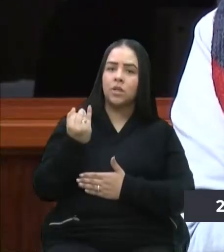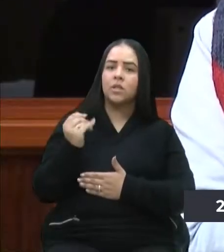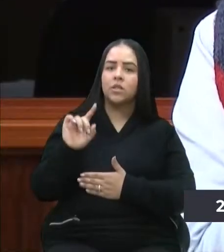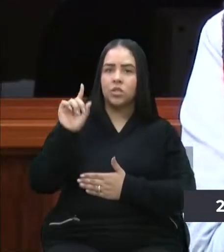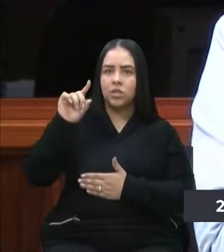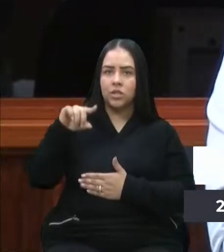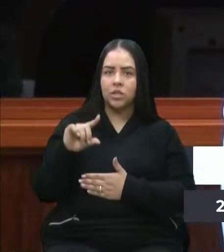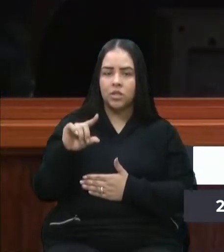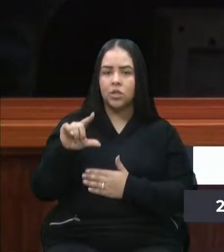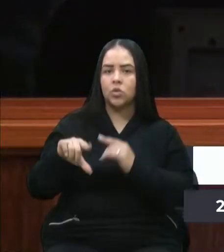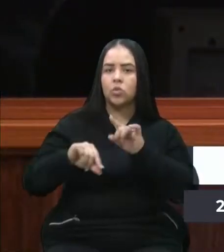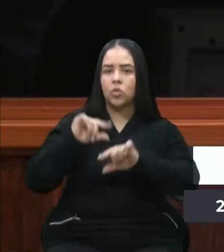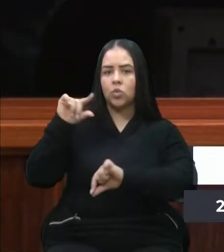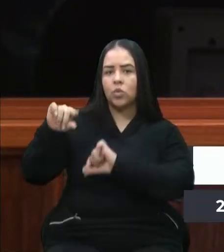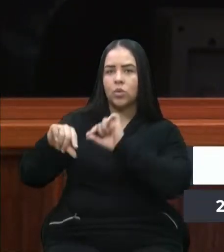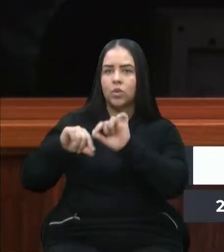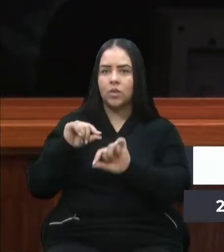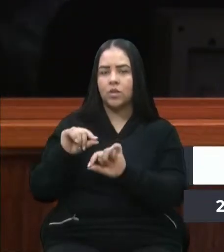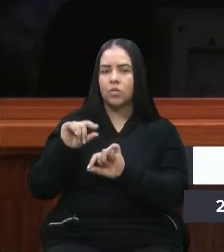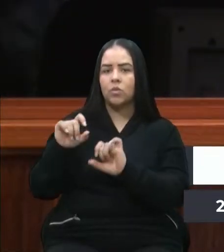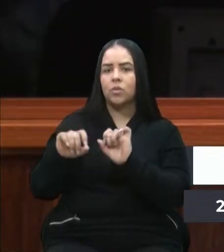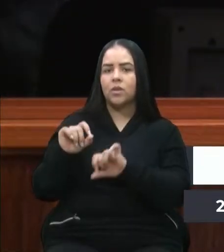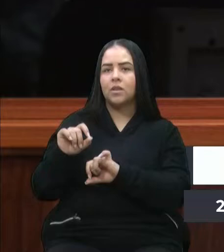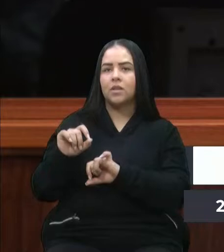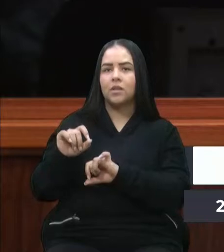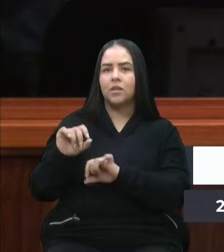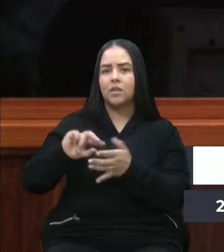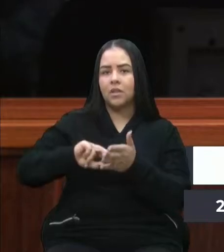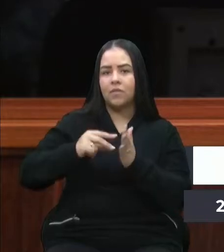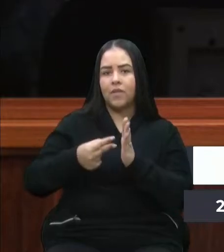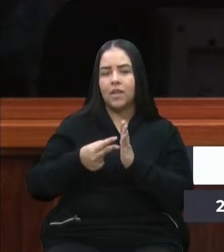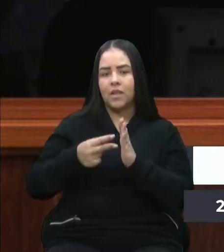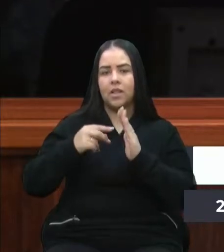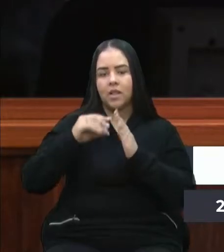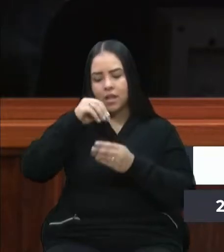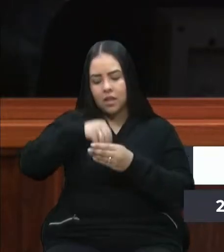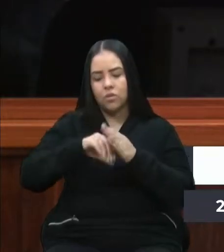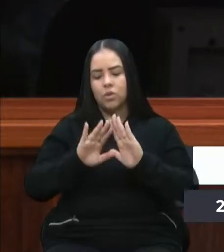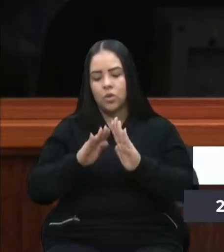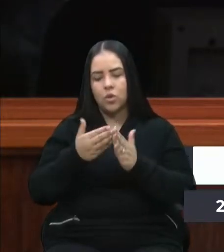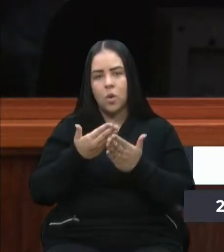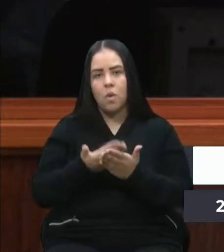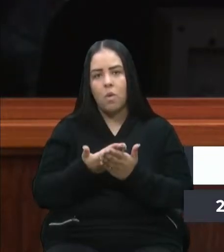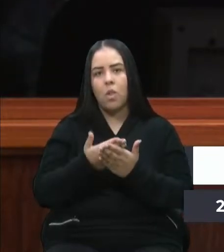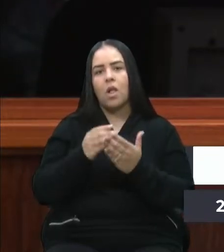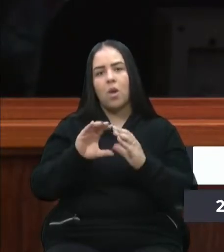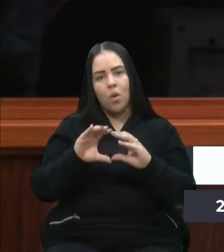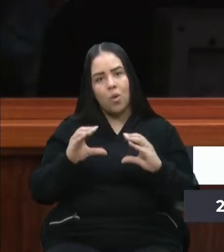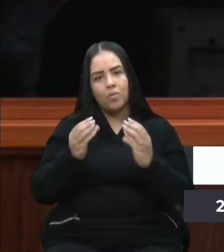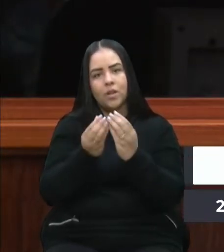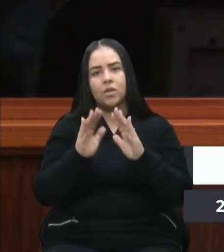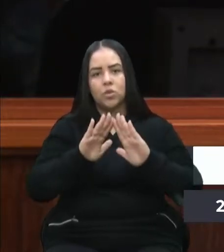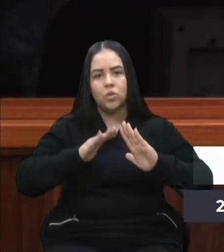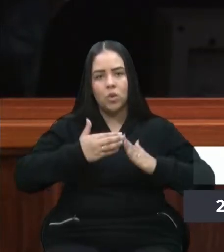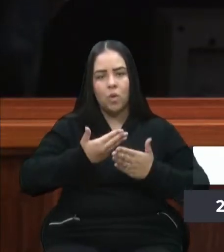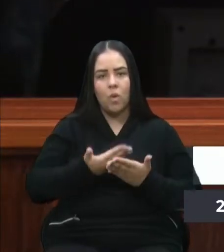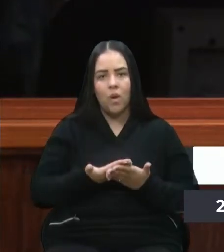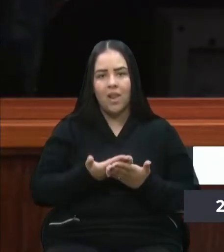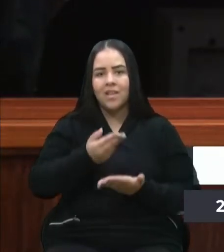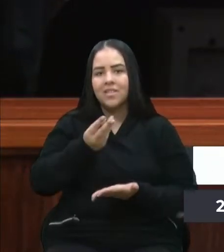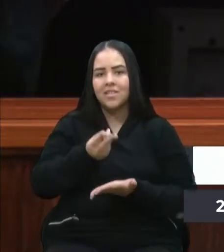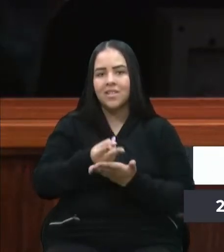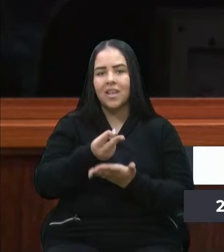dessas escolhas que dizem respeito à nossa escola, à nossa comunidade escolar, serem sempre as